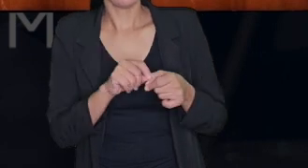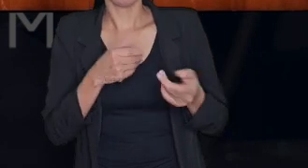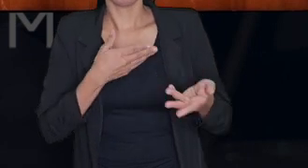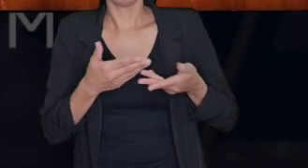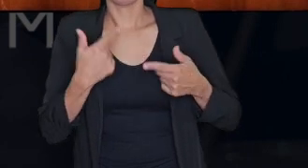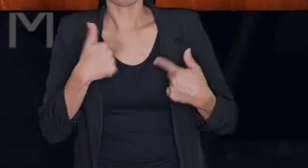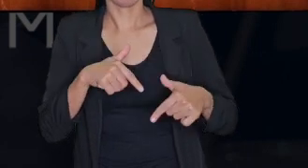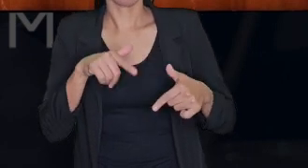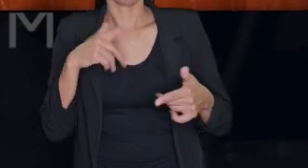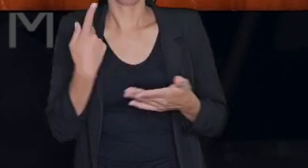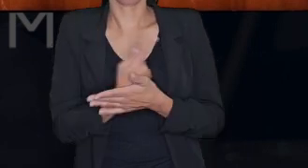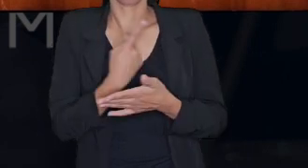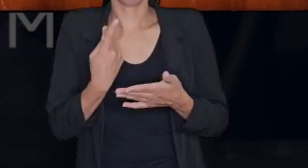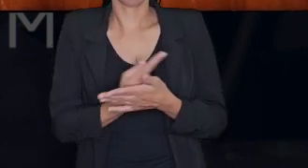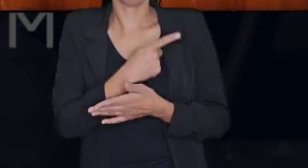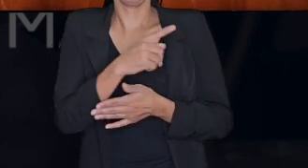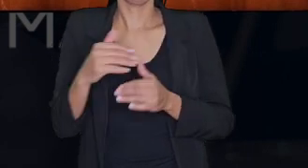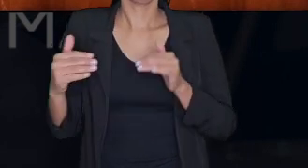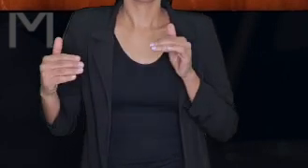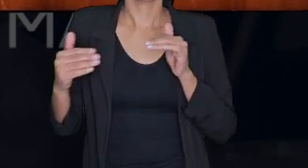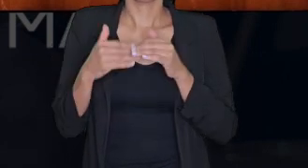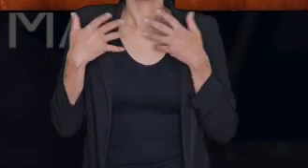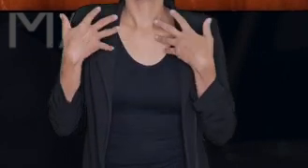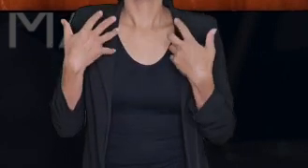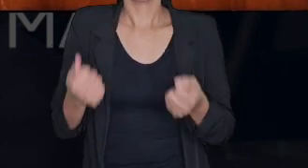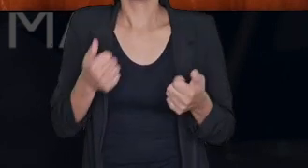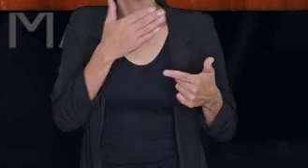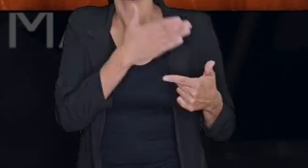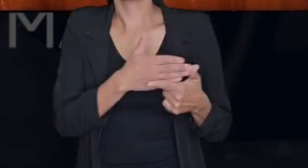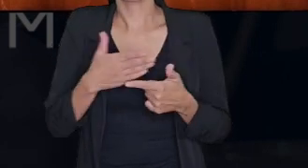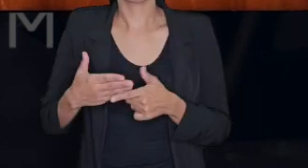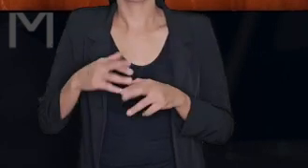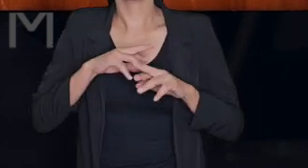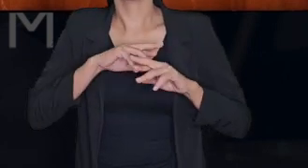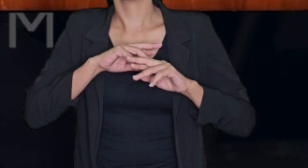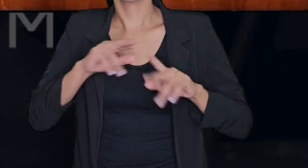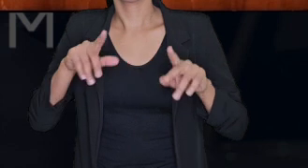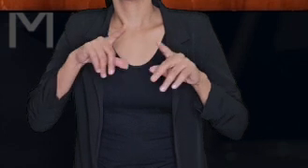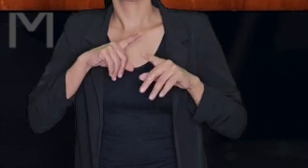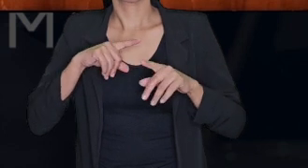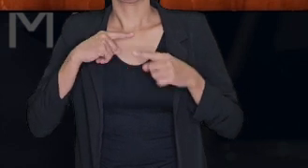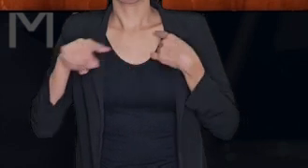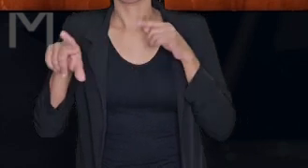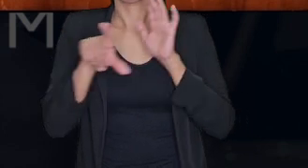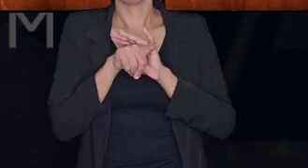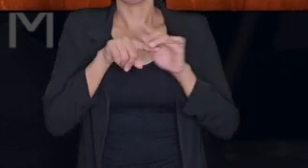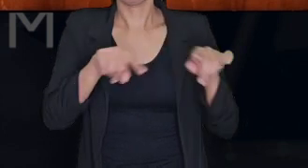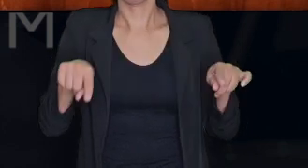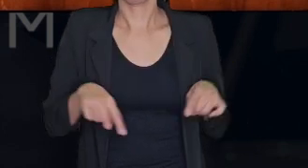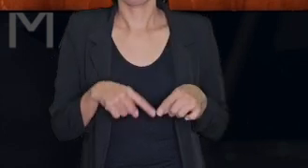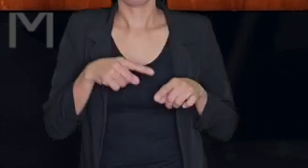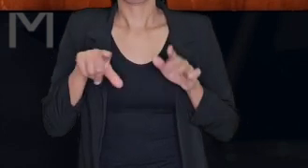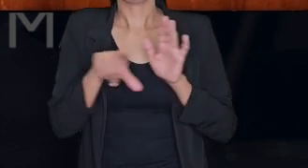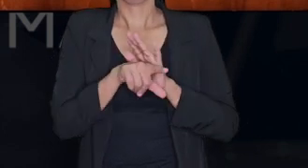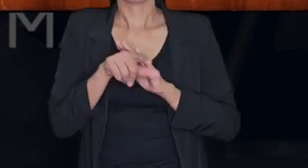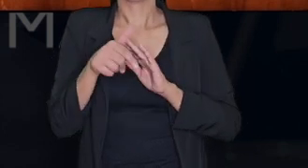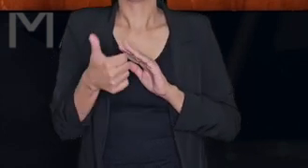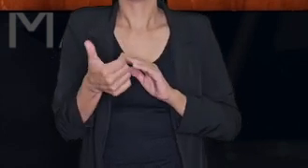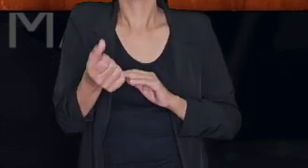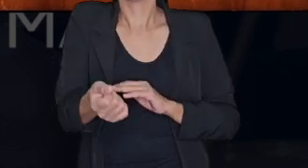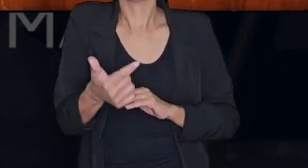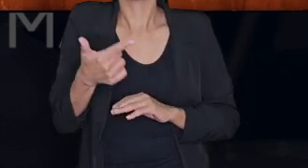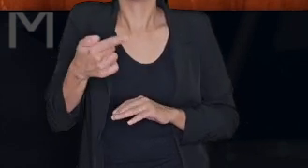Urbanística e dizer: você está prestando um desserviço porque você está sendo conivente com o parcelamento irregular do solo, e a